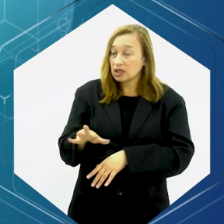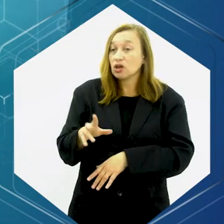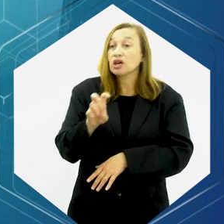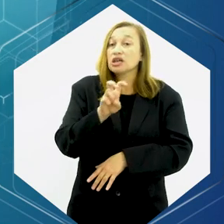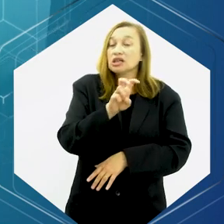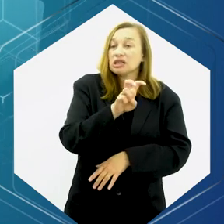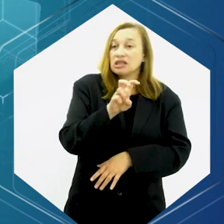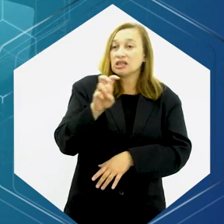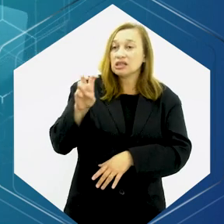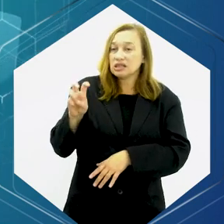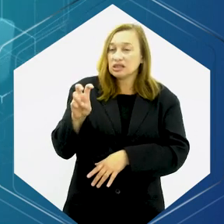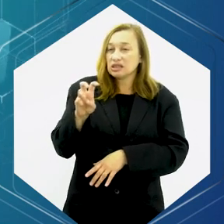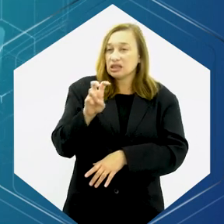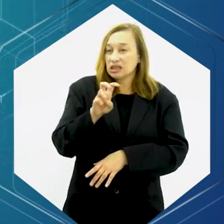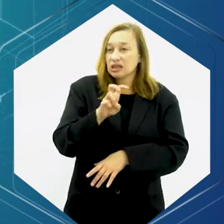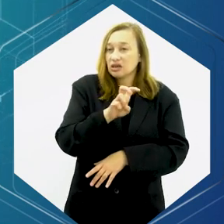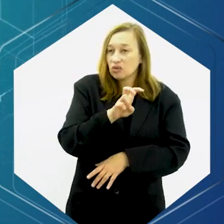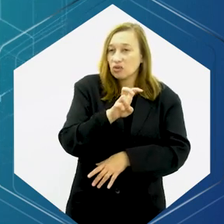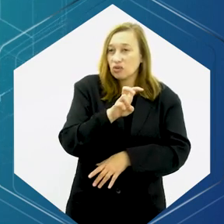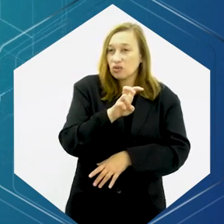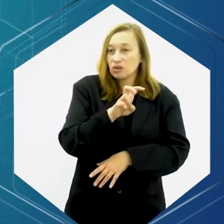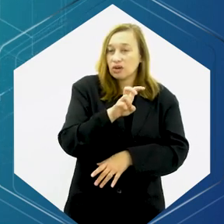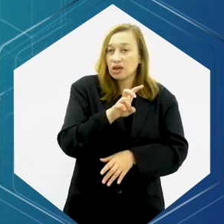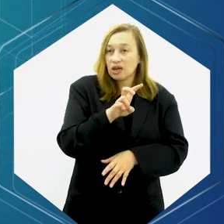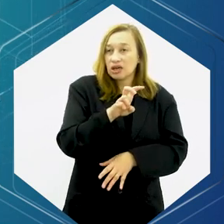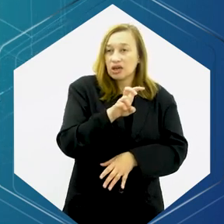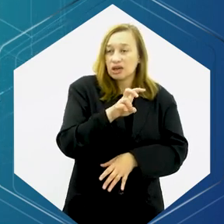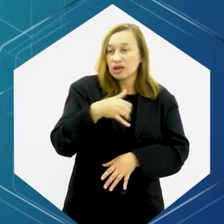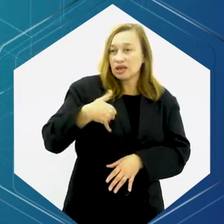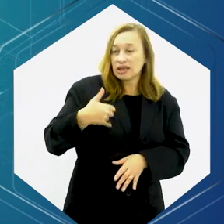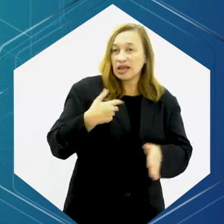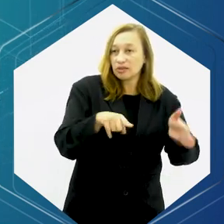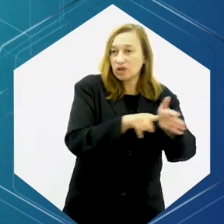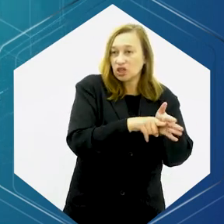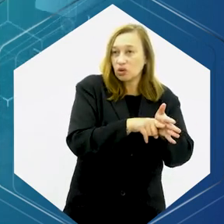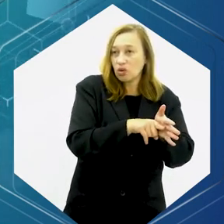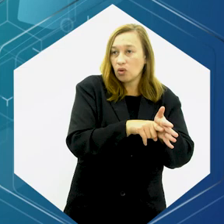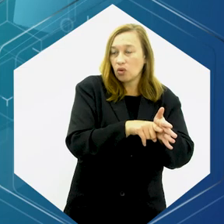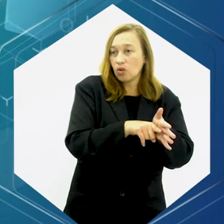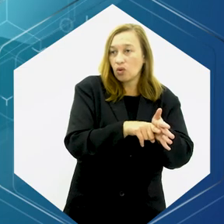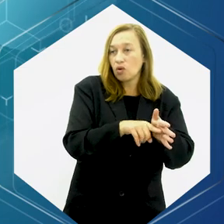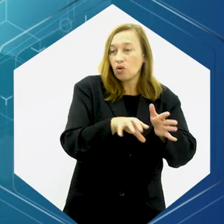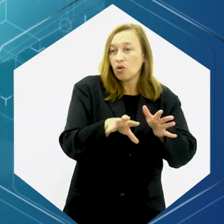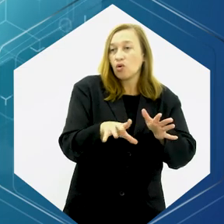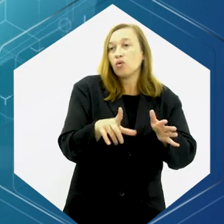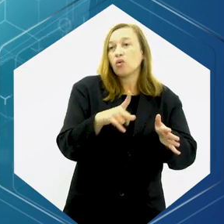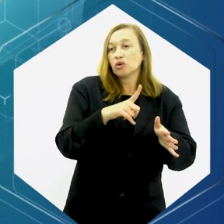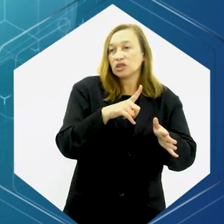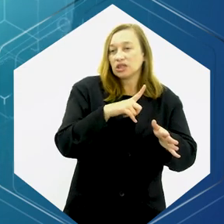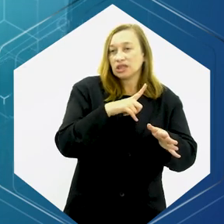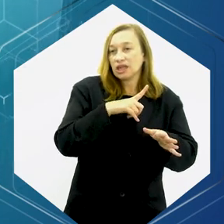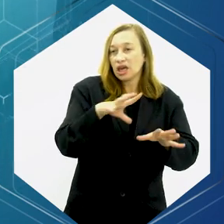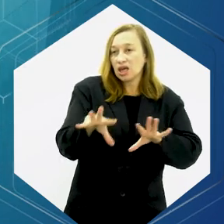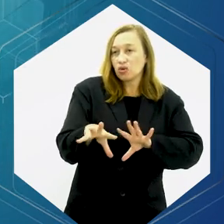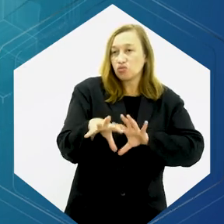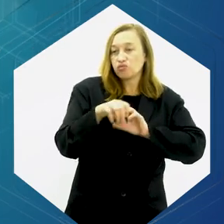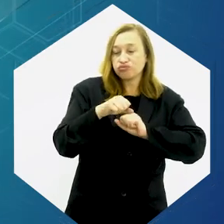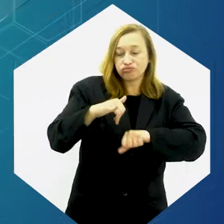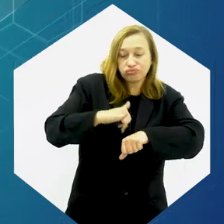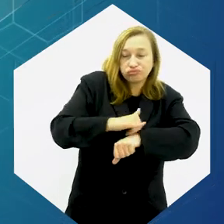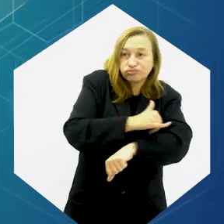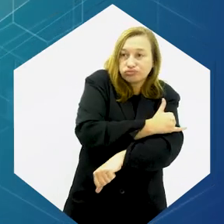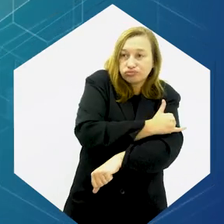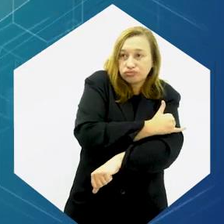é considerada aí eh com já um excesso de peso quando ela tem esse esse zscore acima de